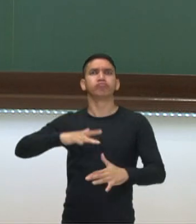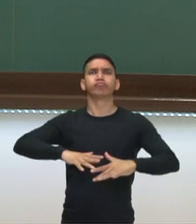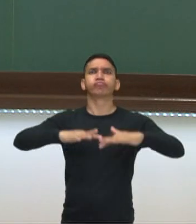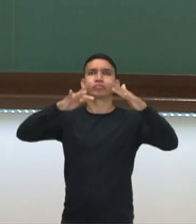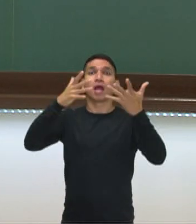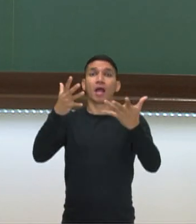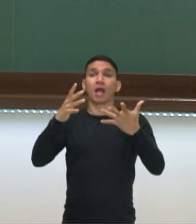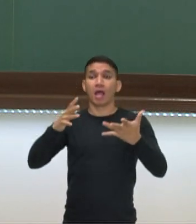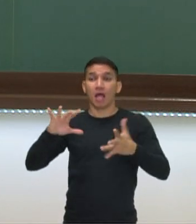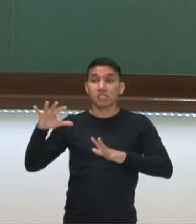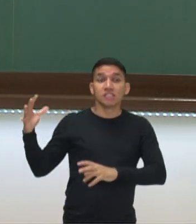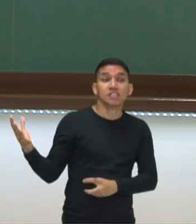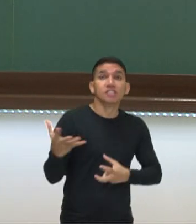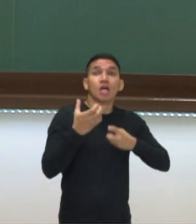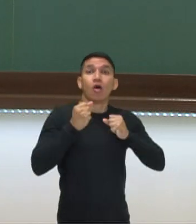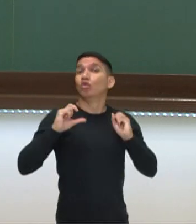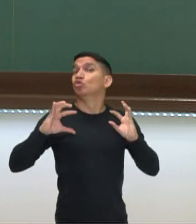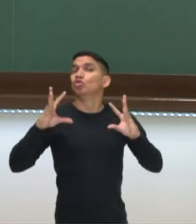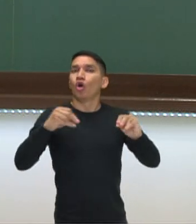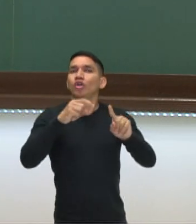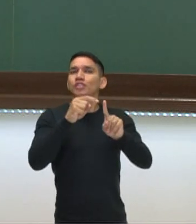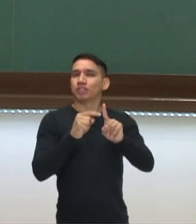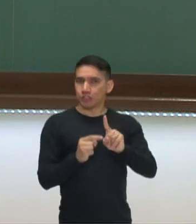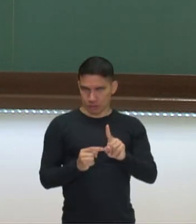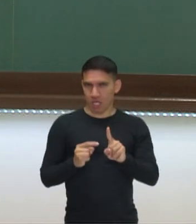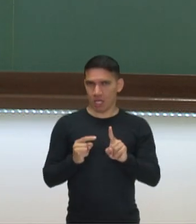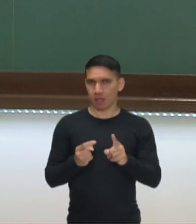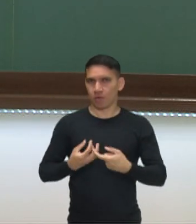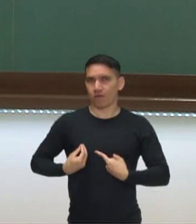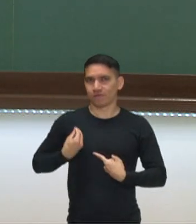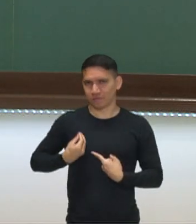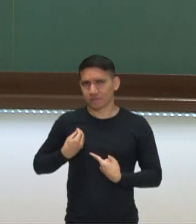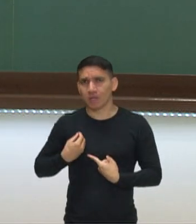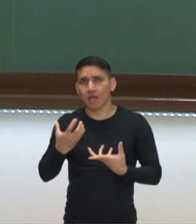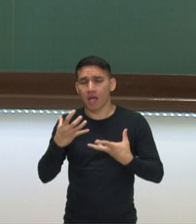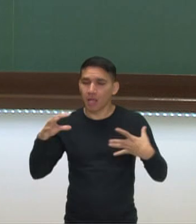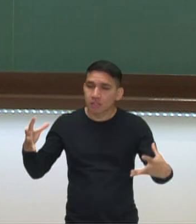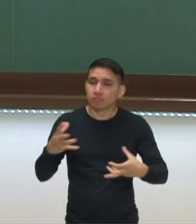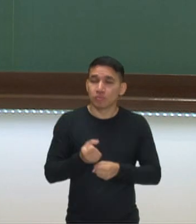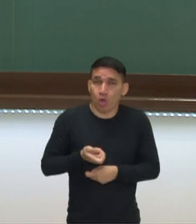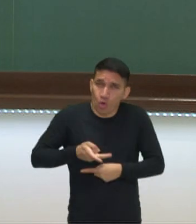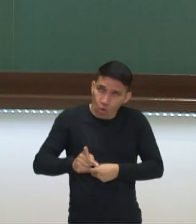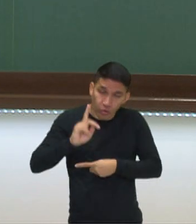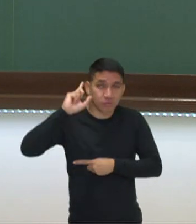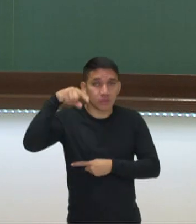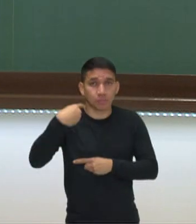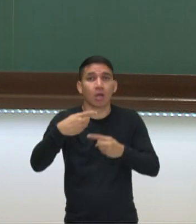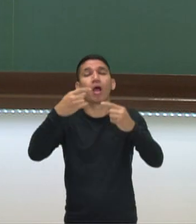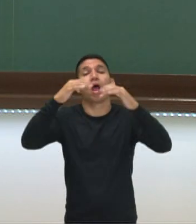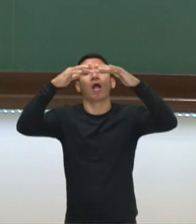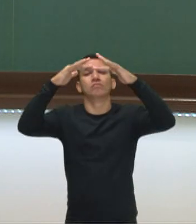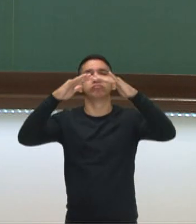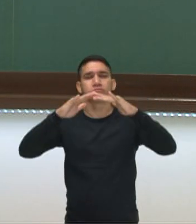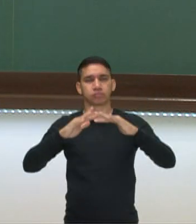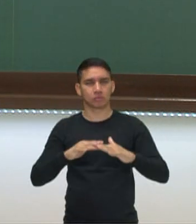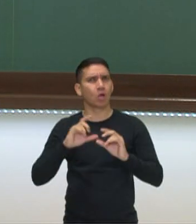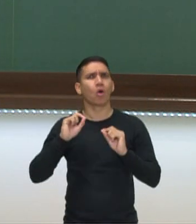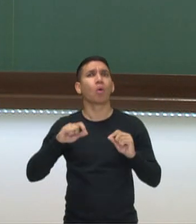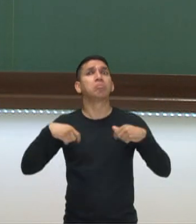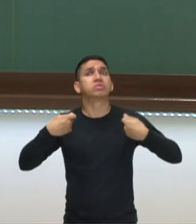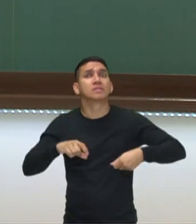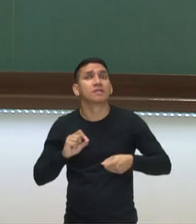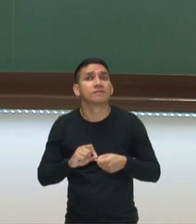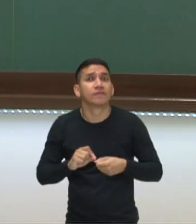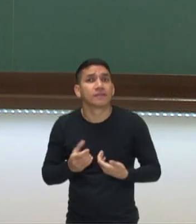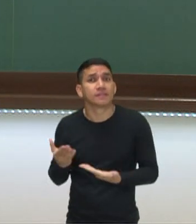as espécies, resguardar elas para dar continuidade a elas após o dilúvio. E para isso, o que foi necessário ele